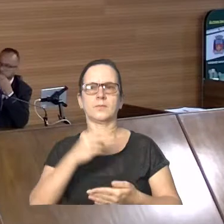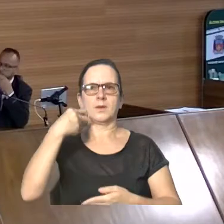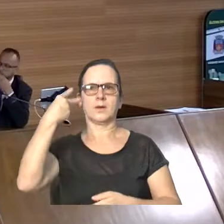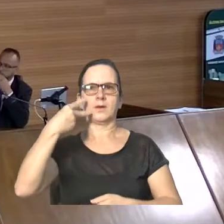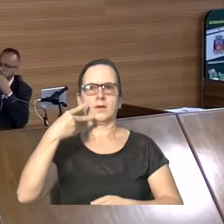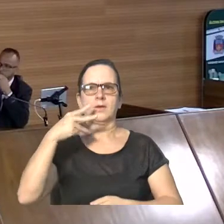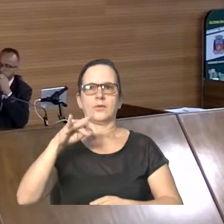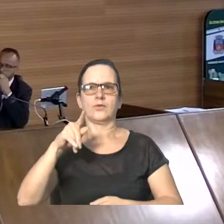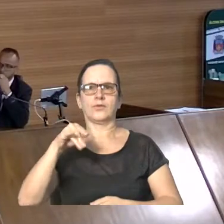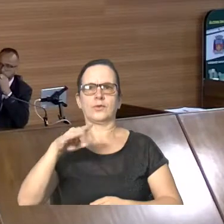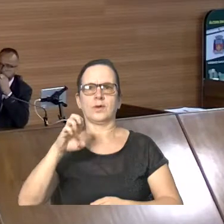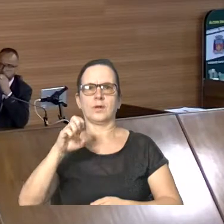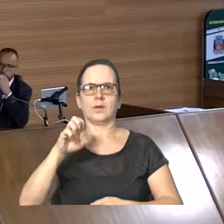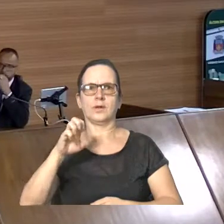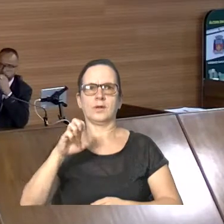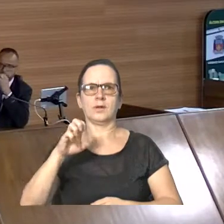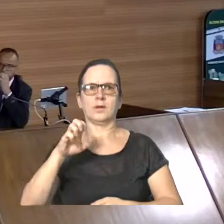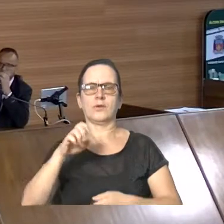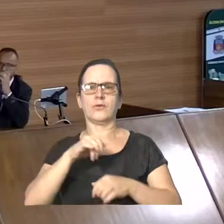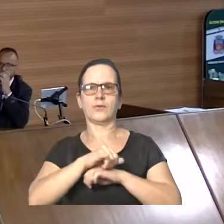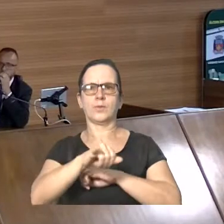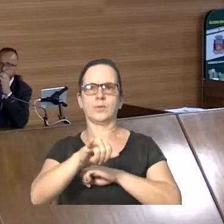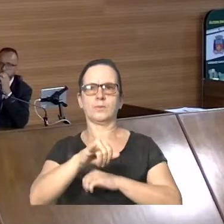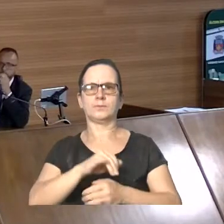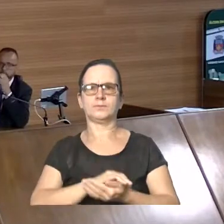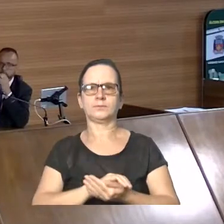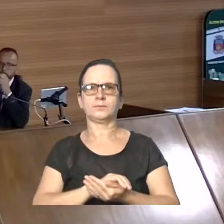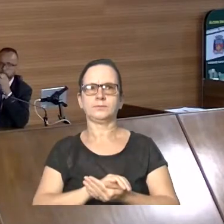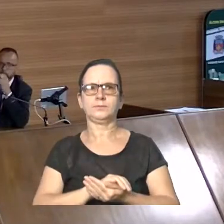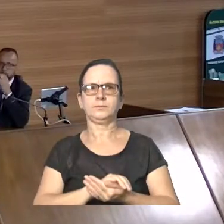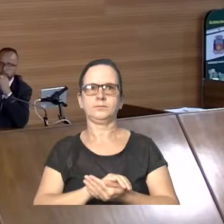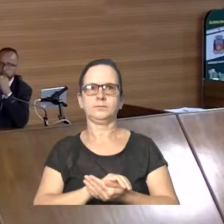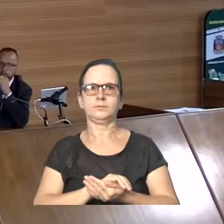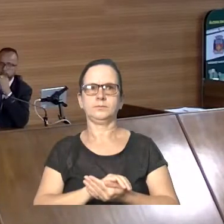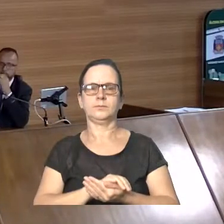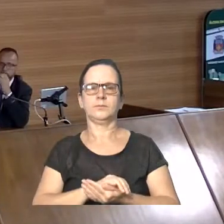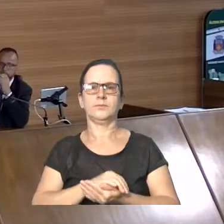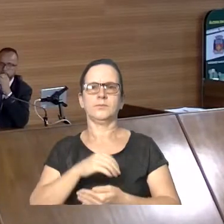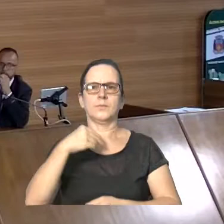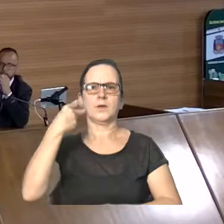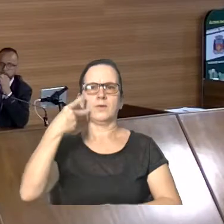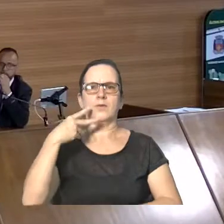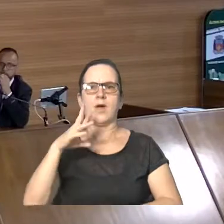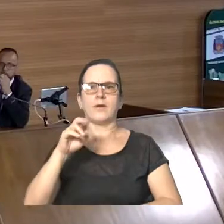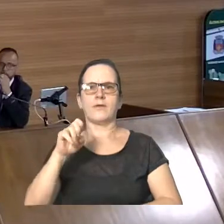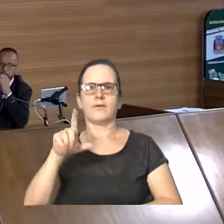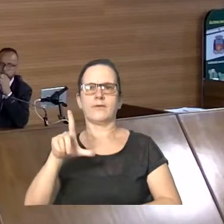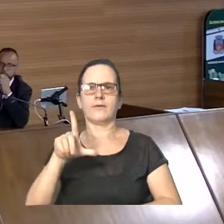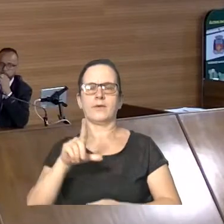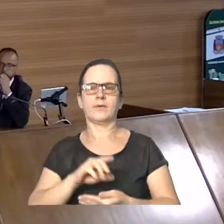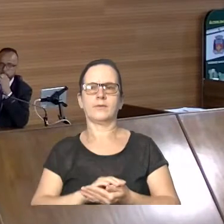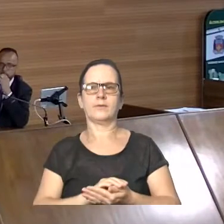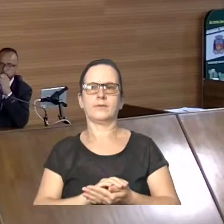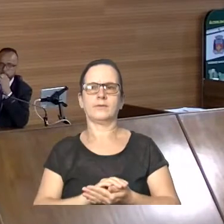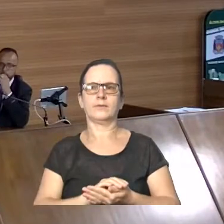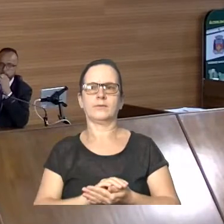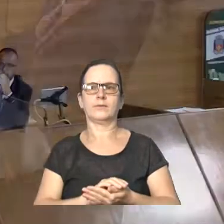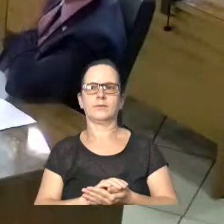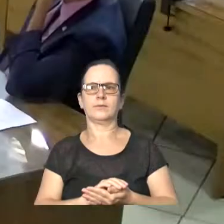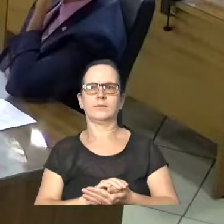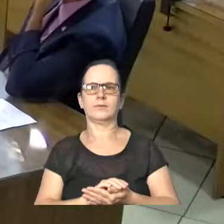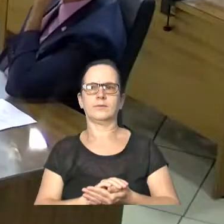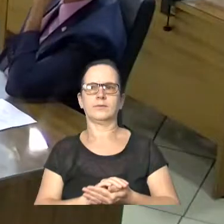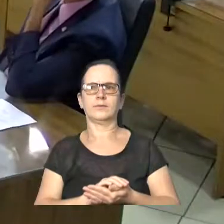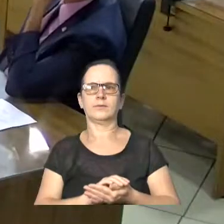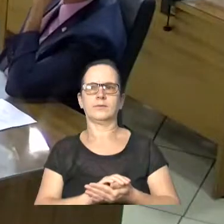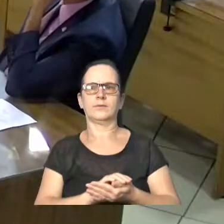Vereadora Maria Jaqueline da Silva, ausente. Vereador Rafael de Souza Vilar. Eu